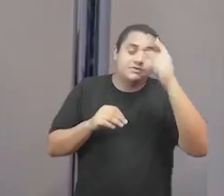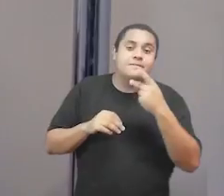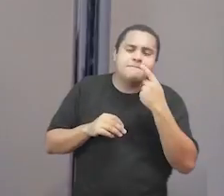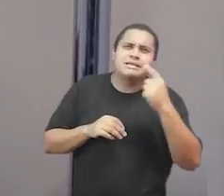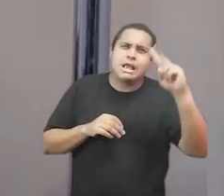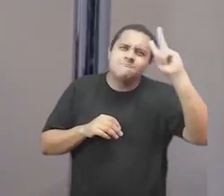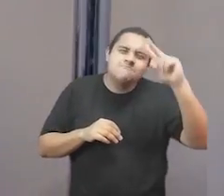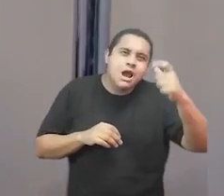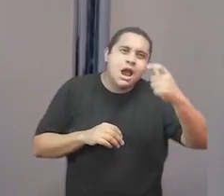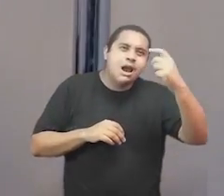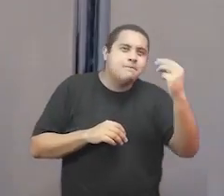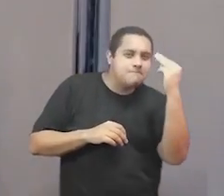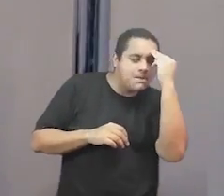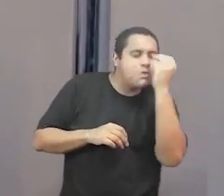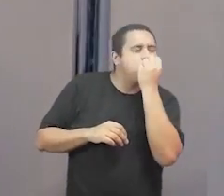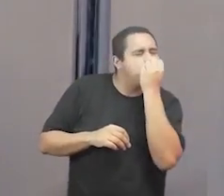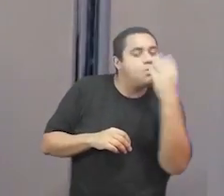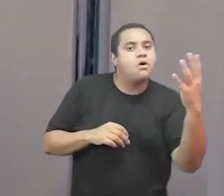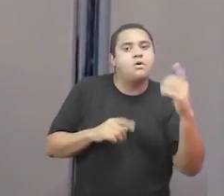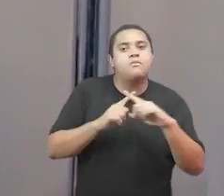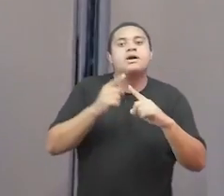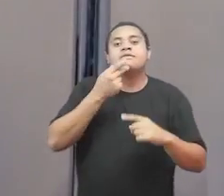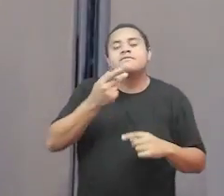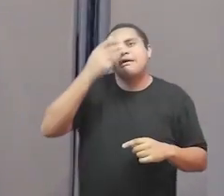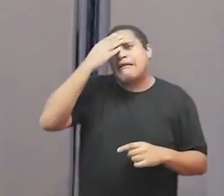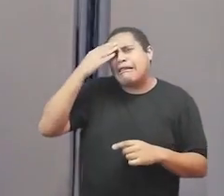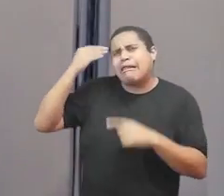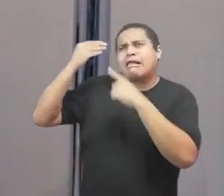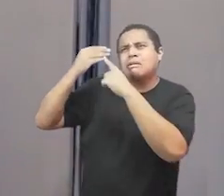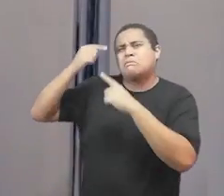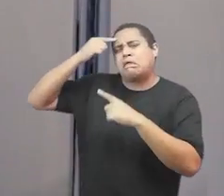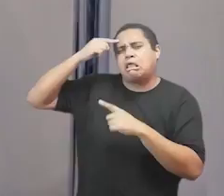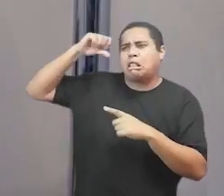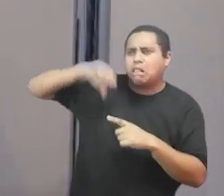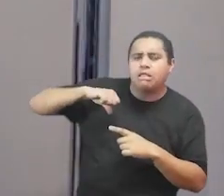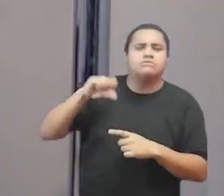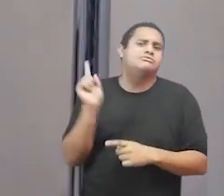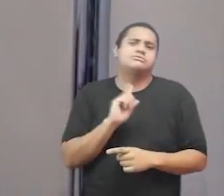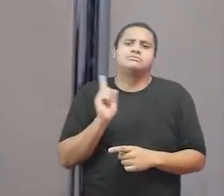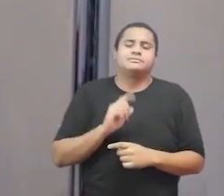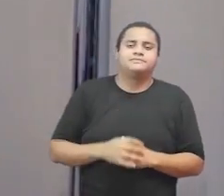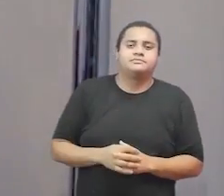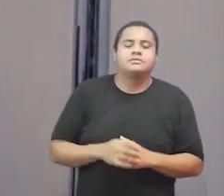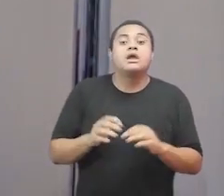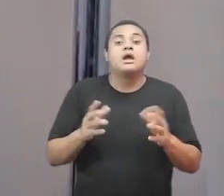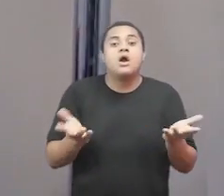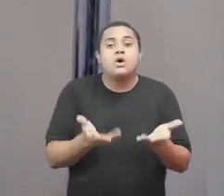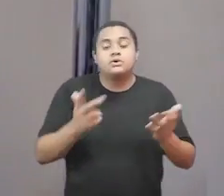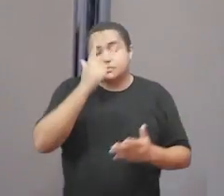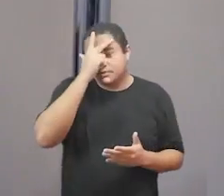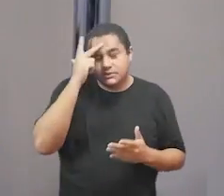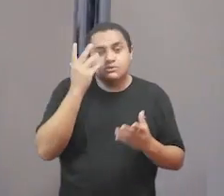de boa memória, mas não se fala de bom esquecimento, como se esquecimento fosse apenas memória fraca. Isso é muito